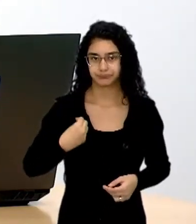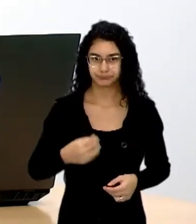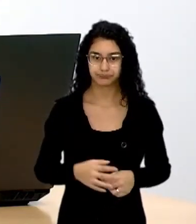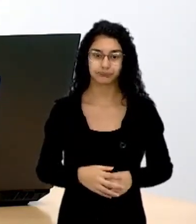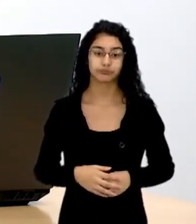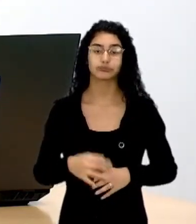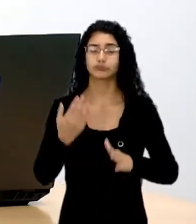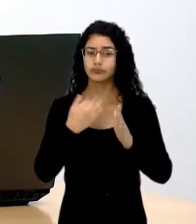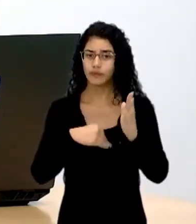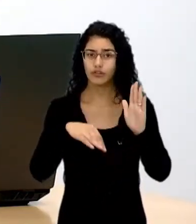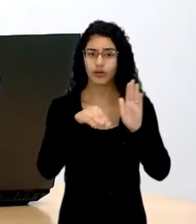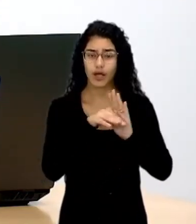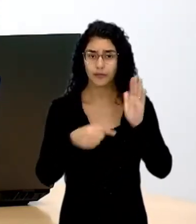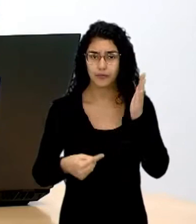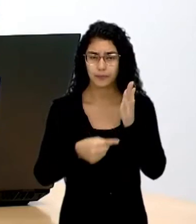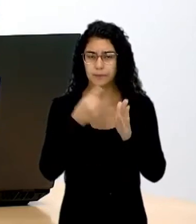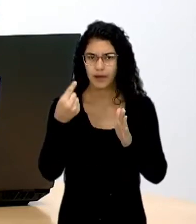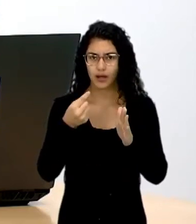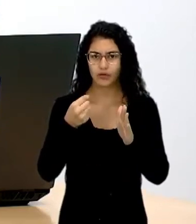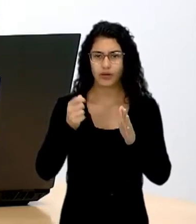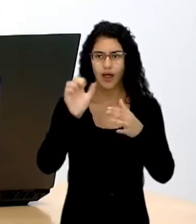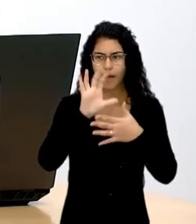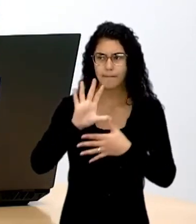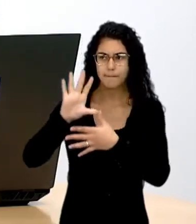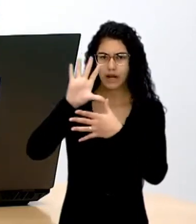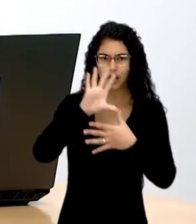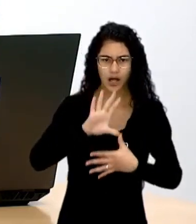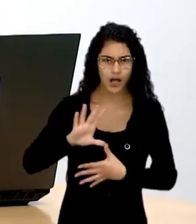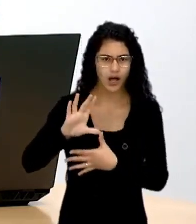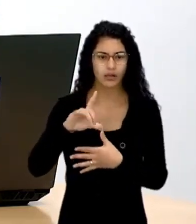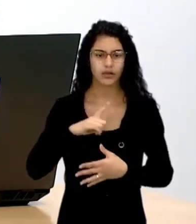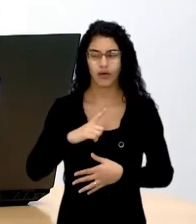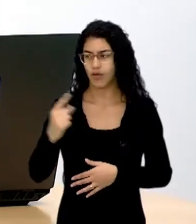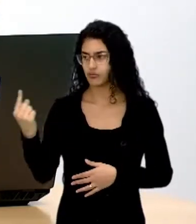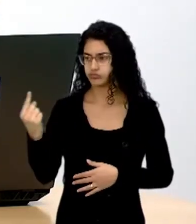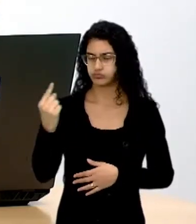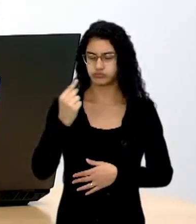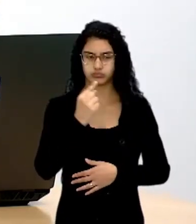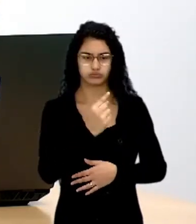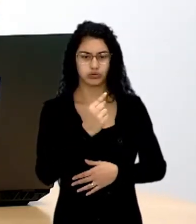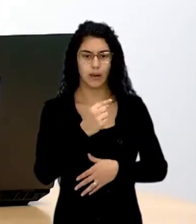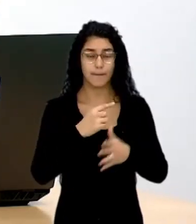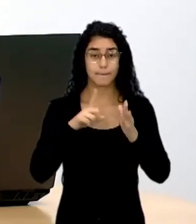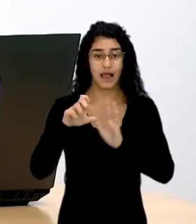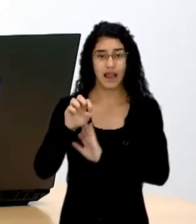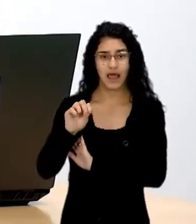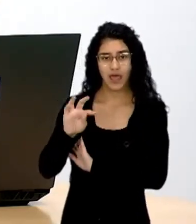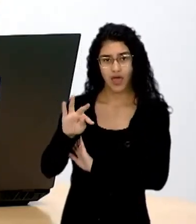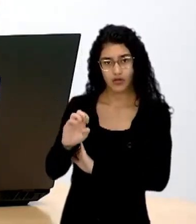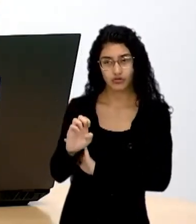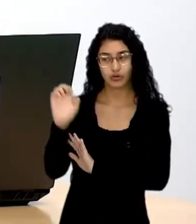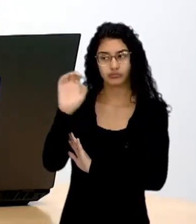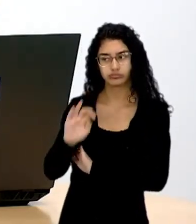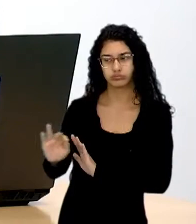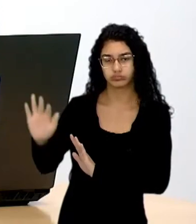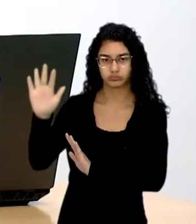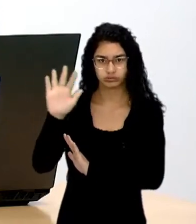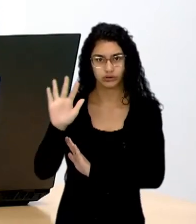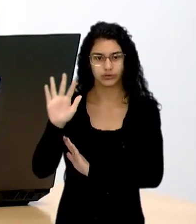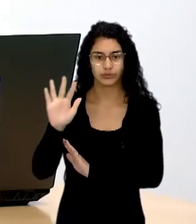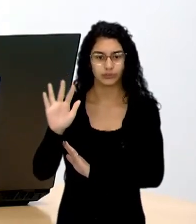A chegada dos primeiros americanos saídos lá da Inglaterra na costa leste dos Estados